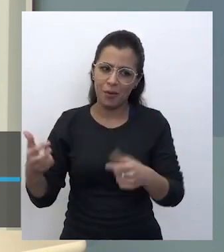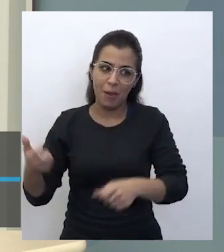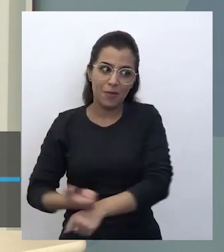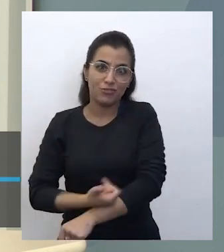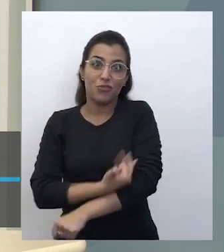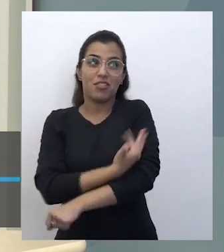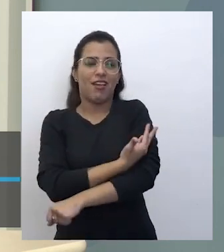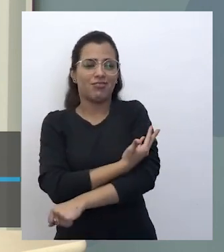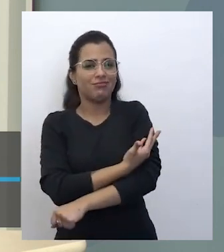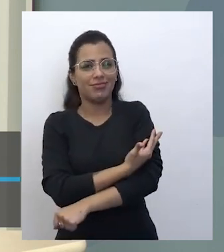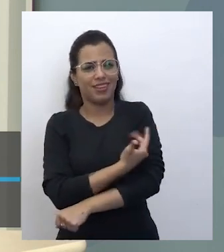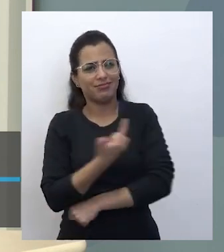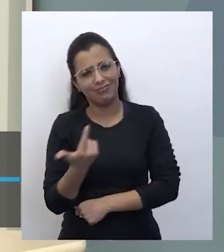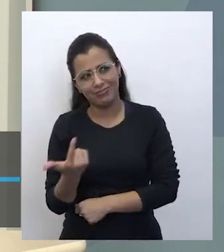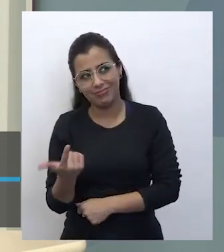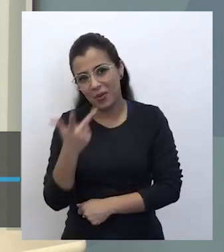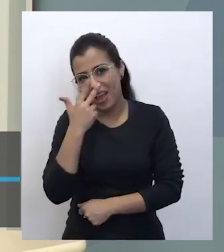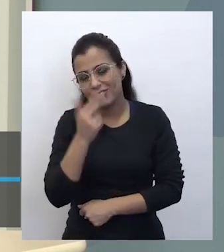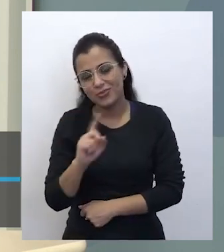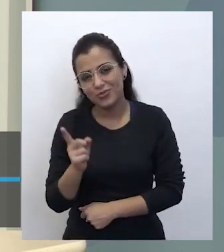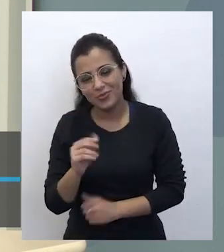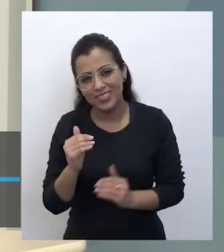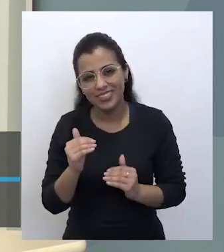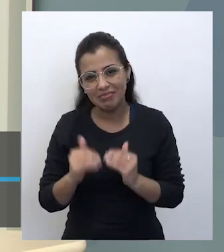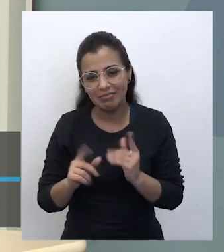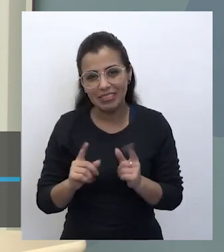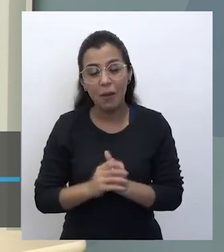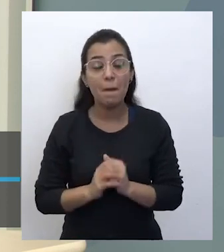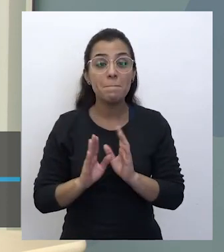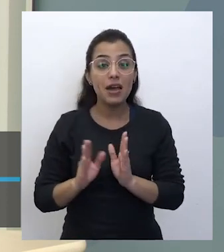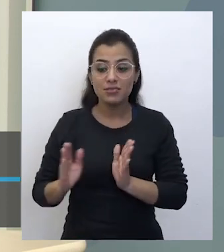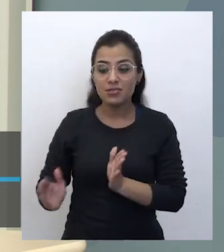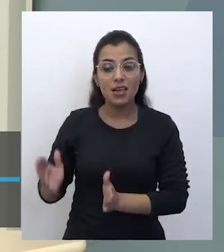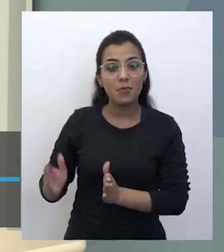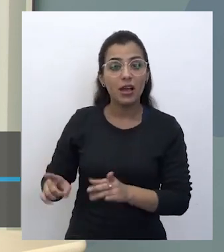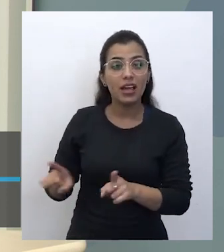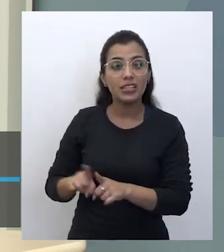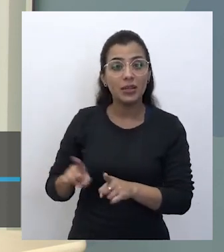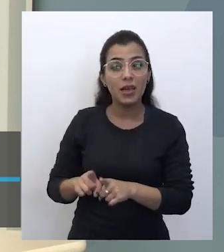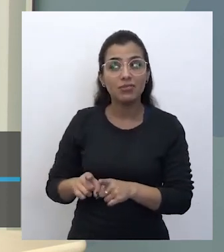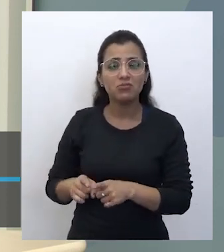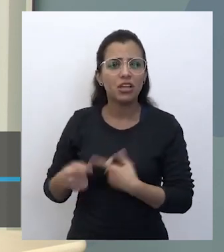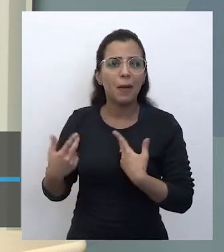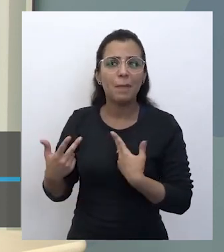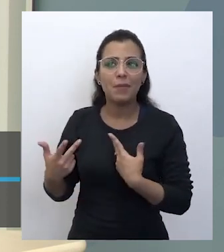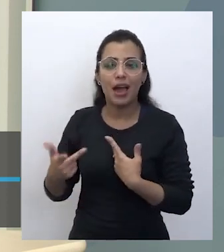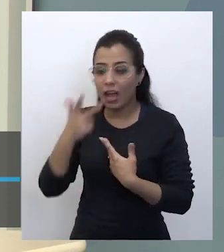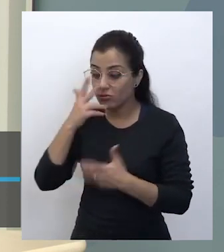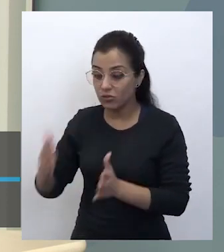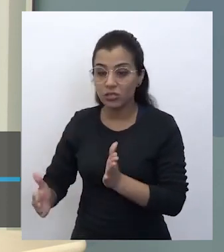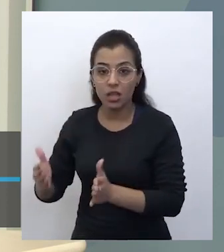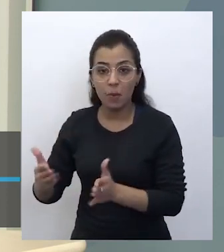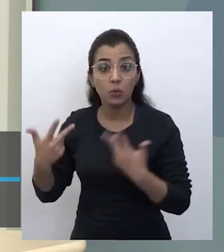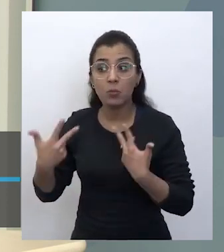ponto. E nesse período, nós nem teríamos a consciência de que ela é precária. Seria a vida como era